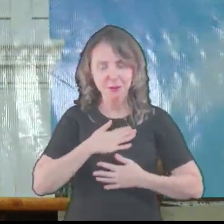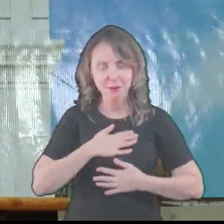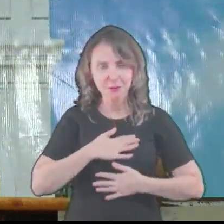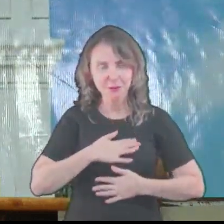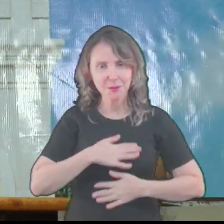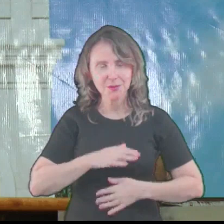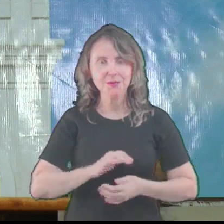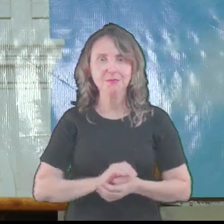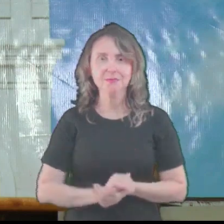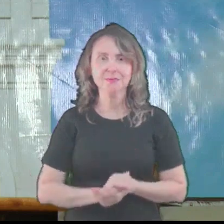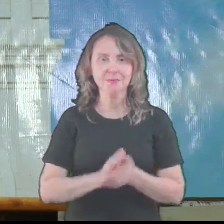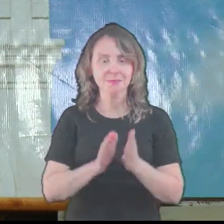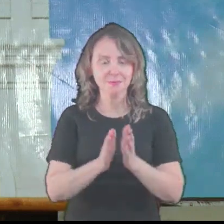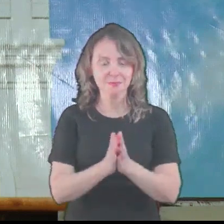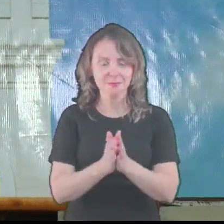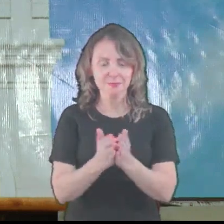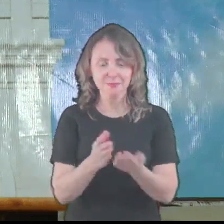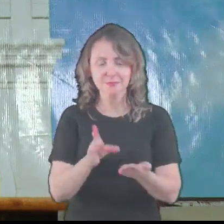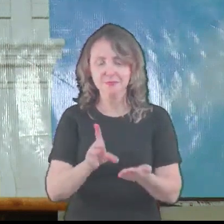Em João 14,